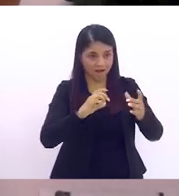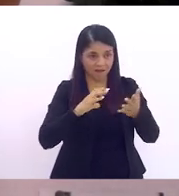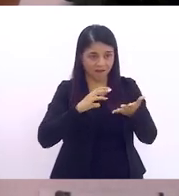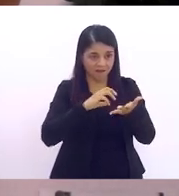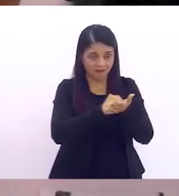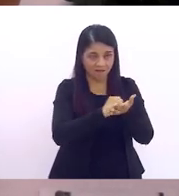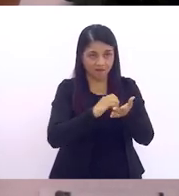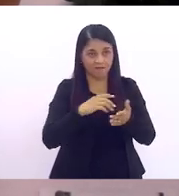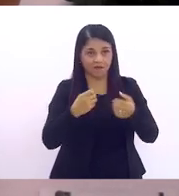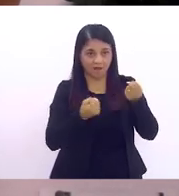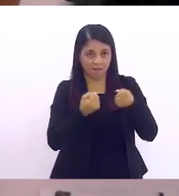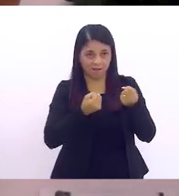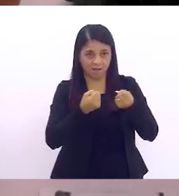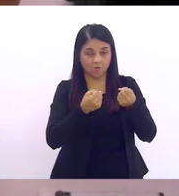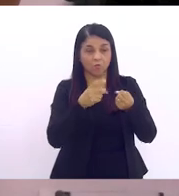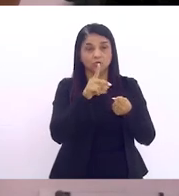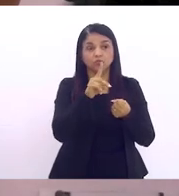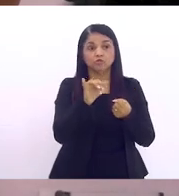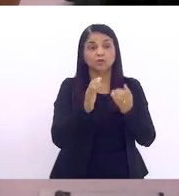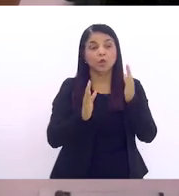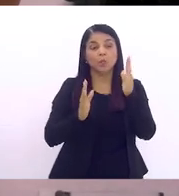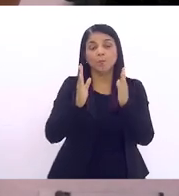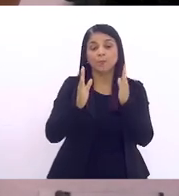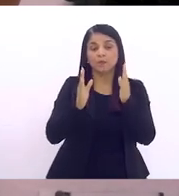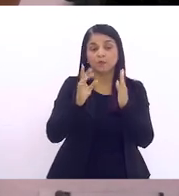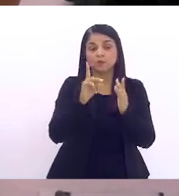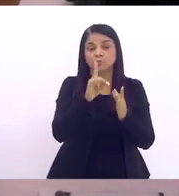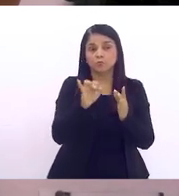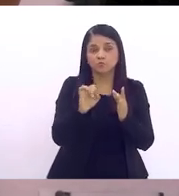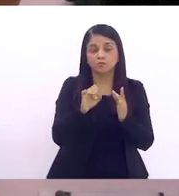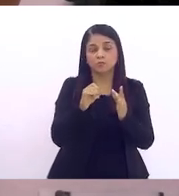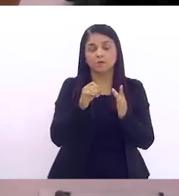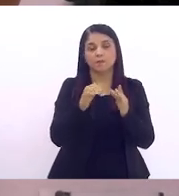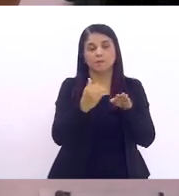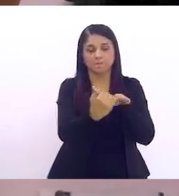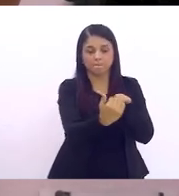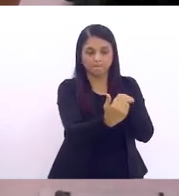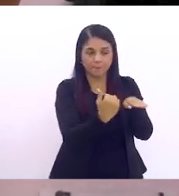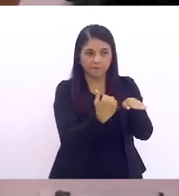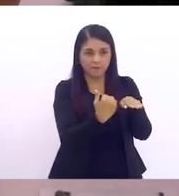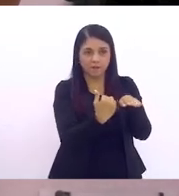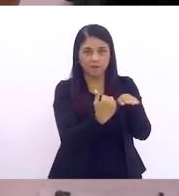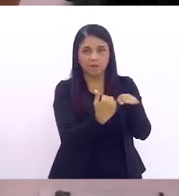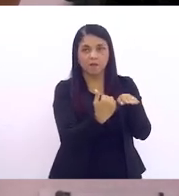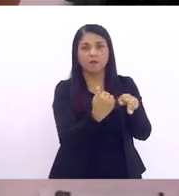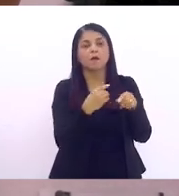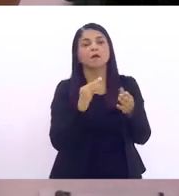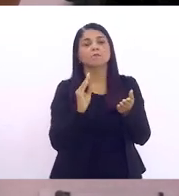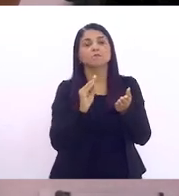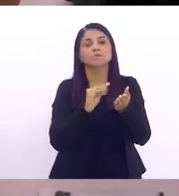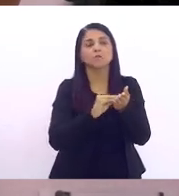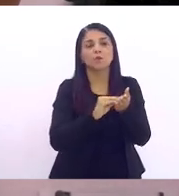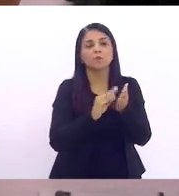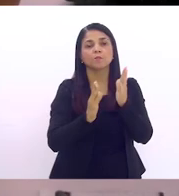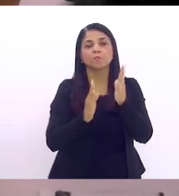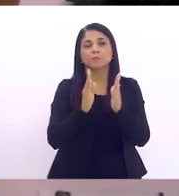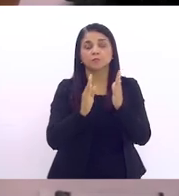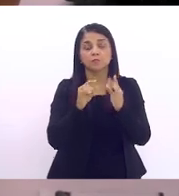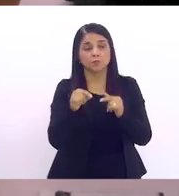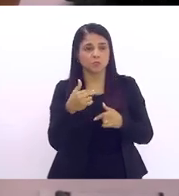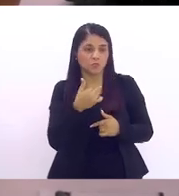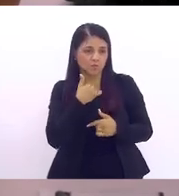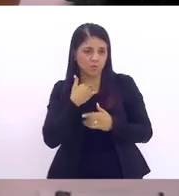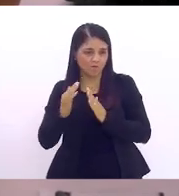acertar o dia e um período do dia para que a gente disponibilizasse a passagem por que isso porque eu não posso deixar que o seu